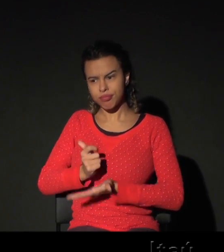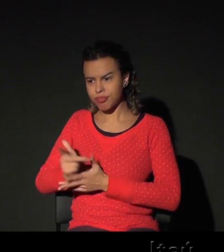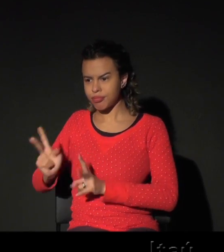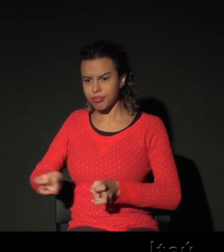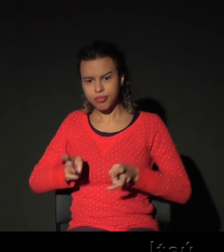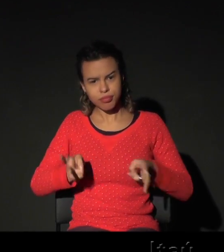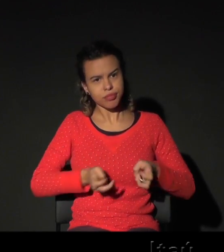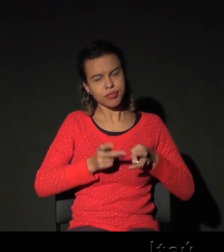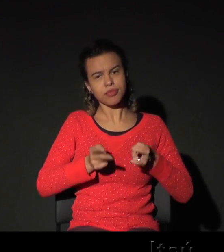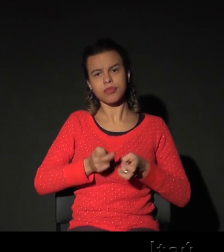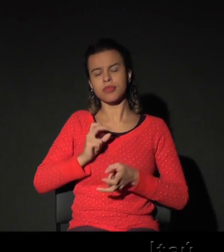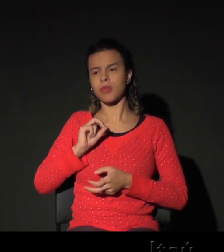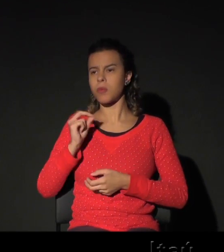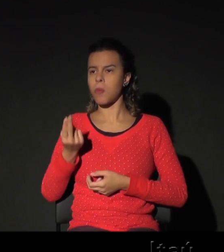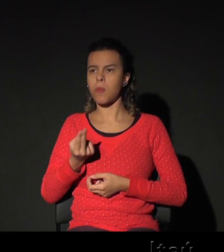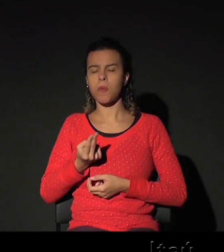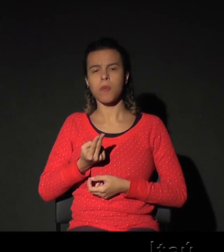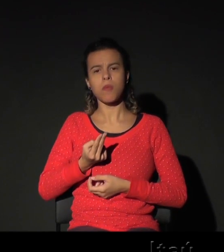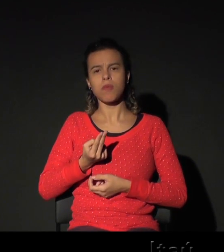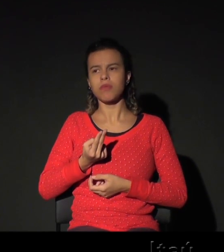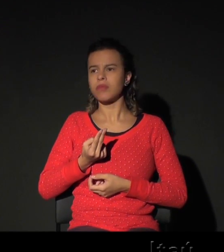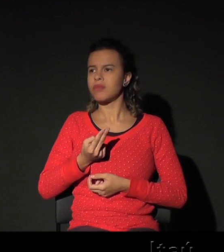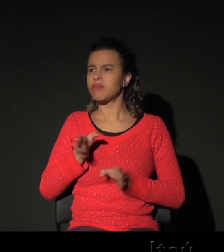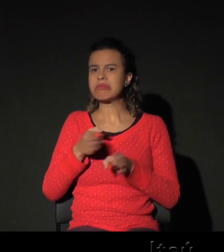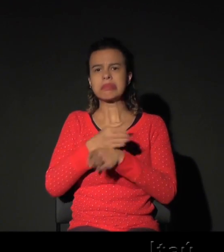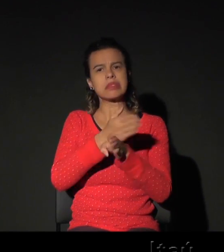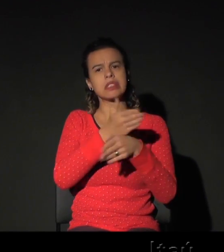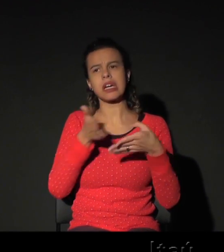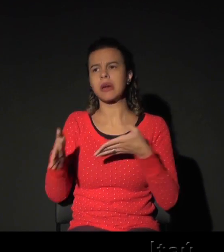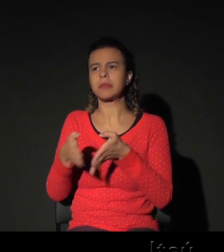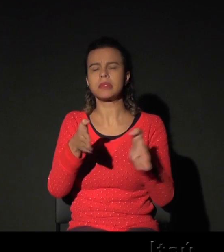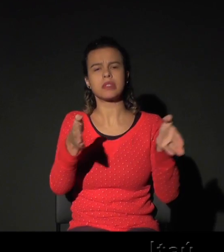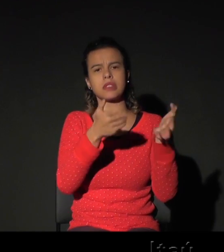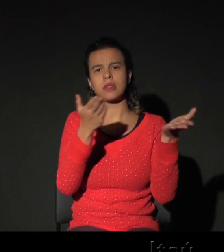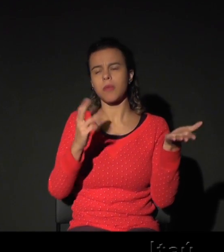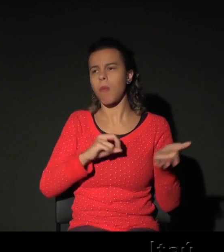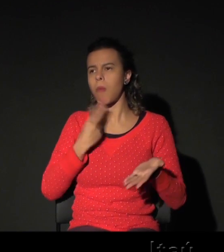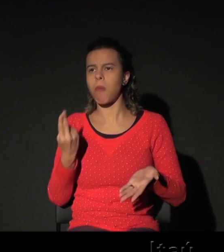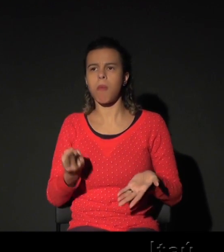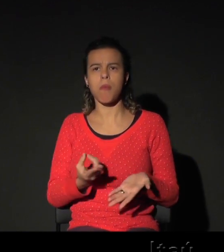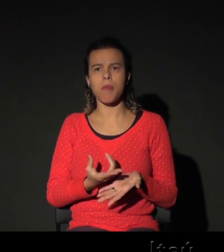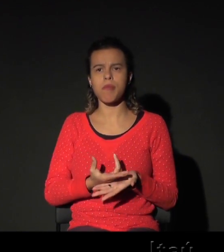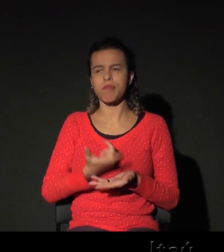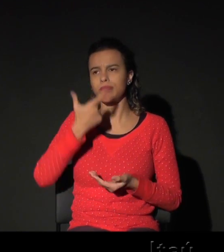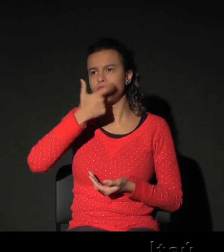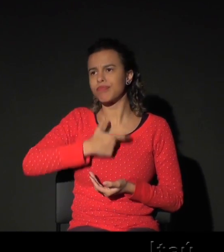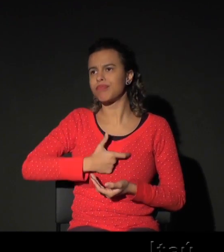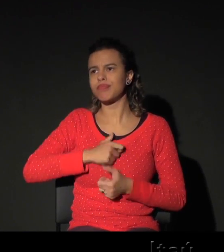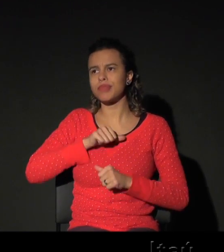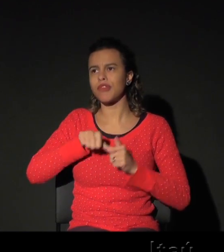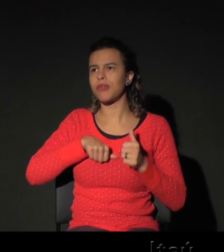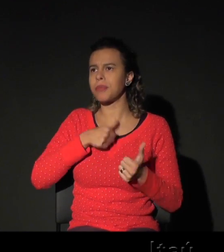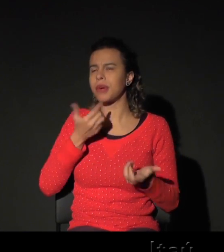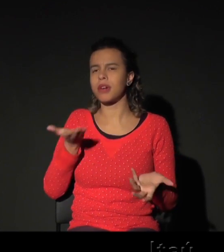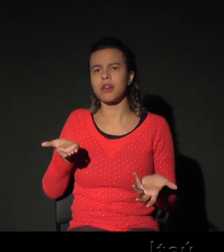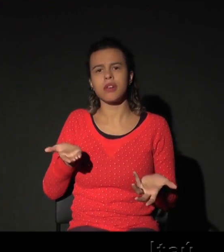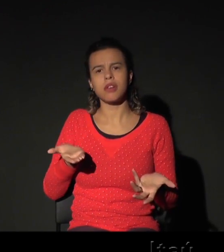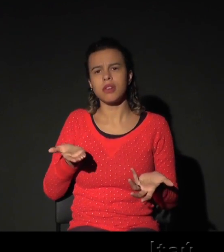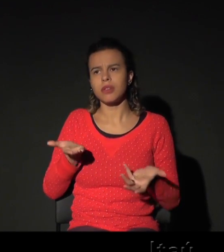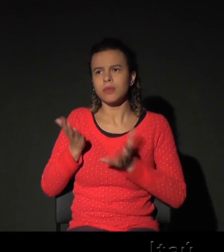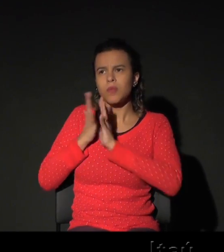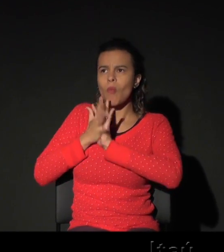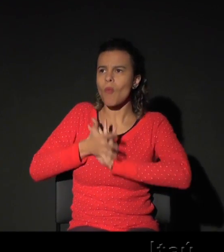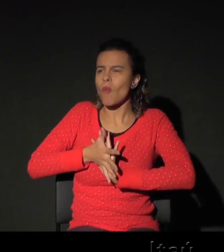um ser que não sabe para onde caminhar um ser